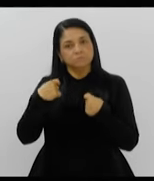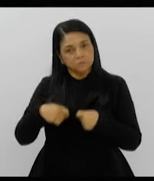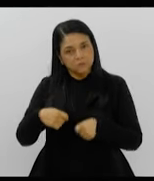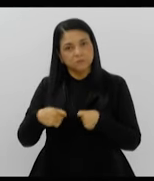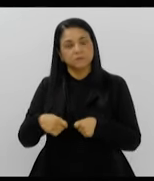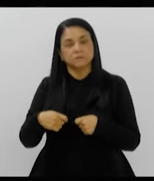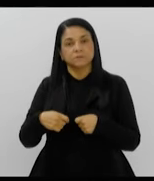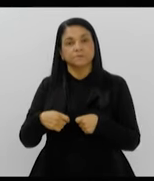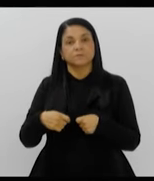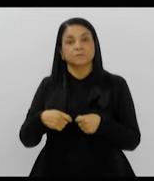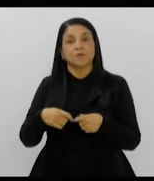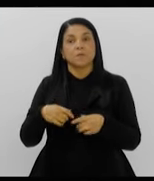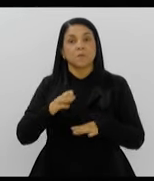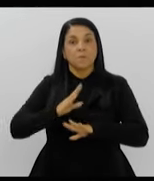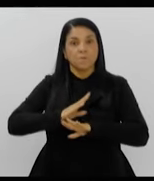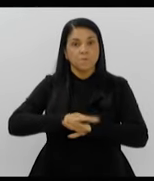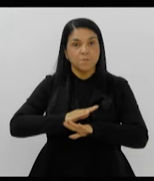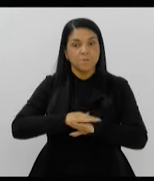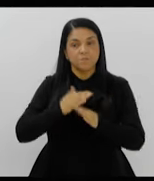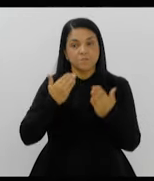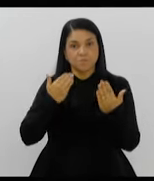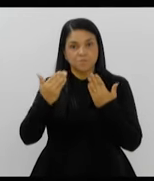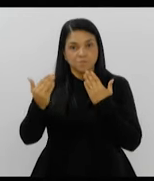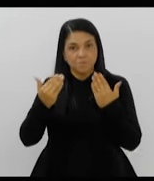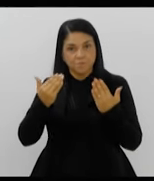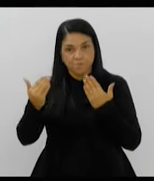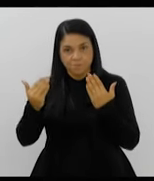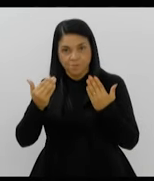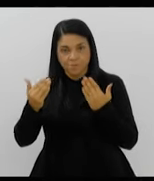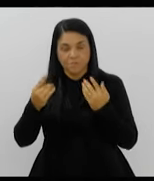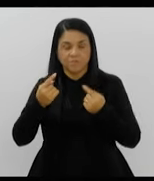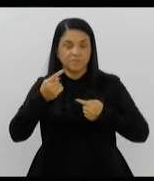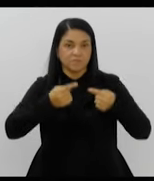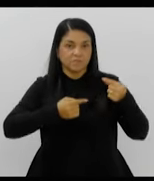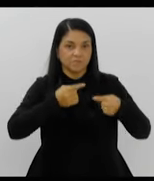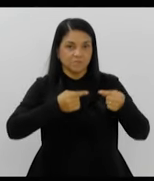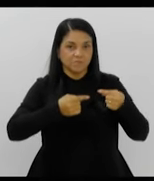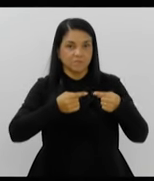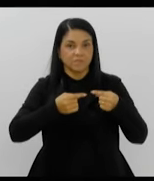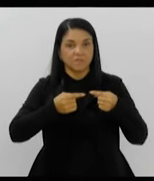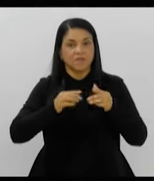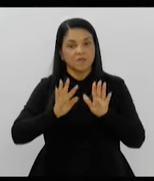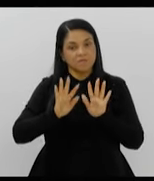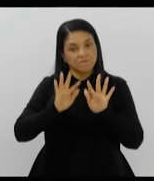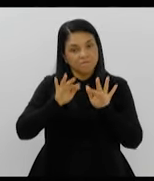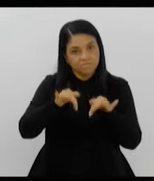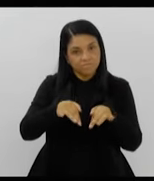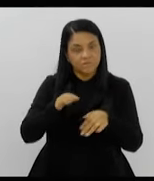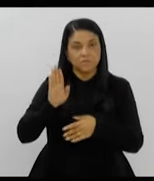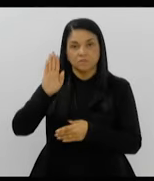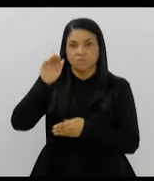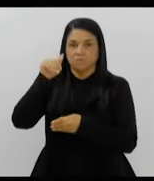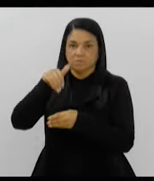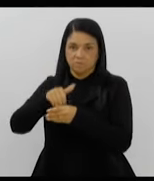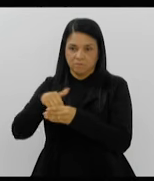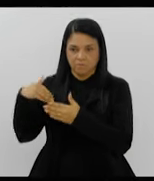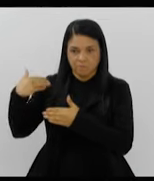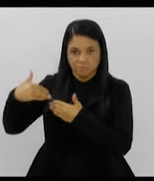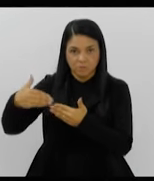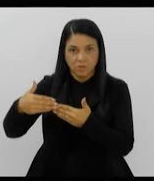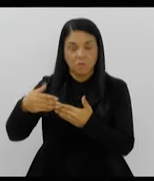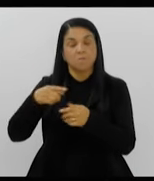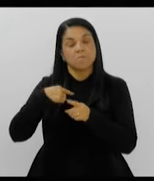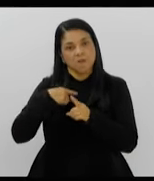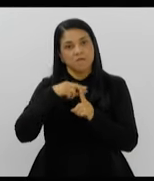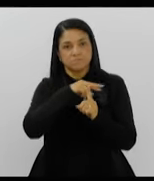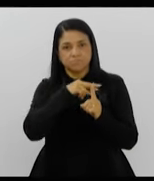fazer, e o momento de fazer essa comparação, de fazer esse debate, ele acaba no processo eleitoral. Mas isso fica claro e